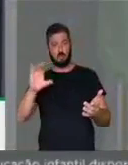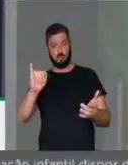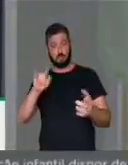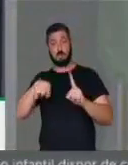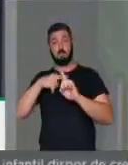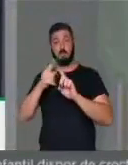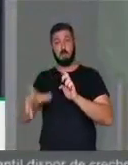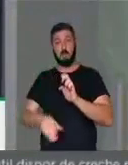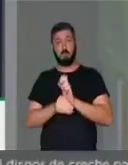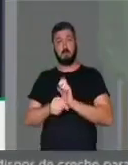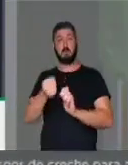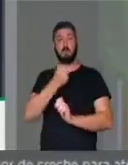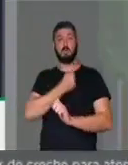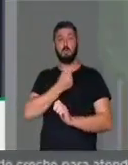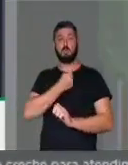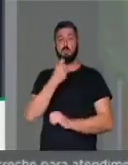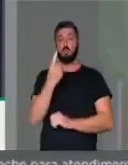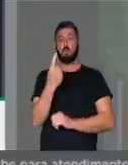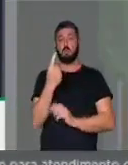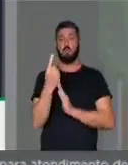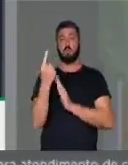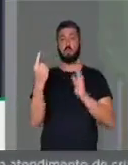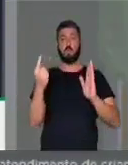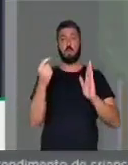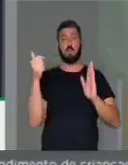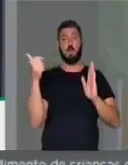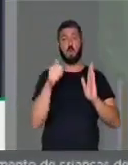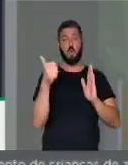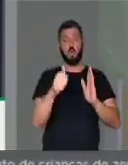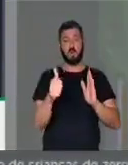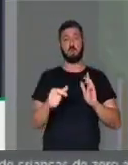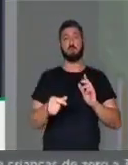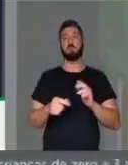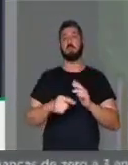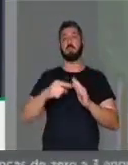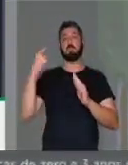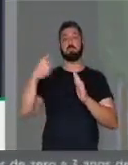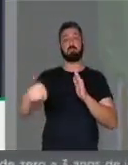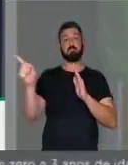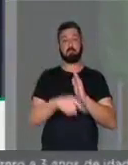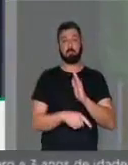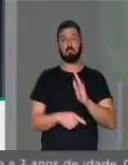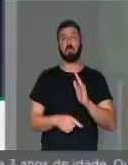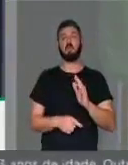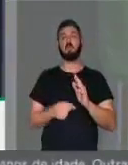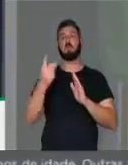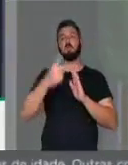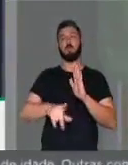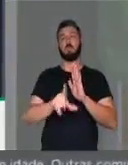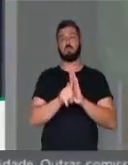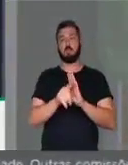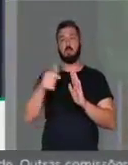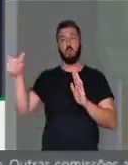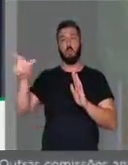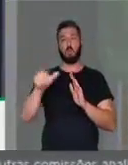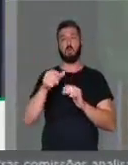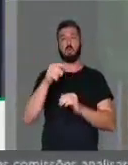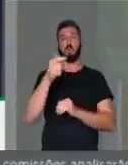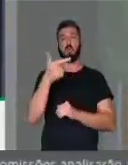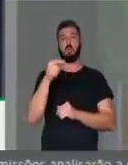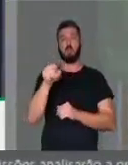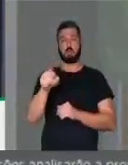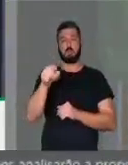as emendas de número 1 a 11, e pela rejeição dos projetos de lei